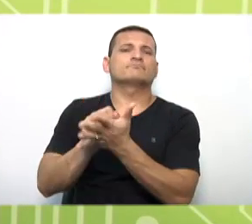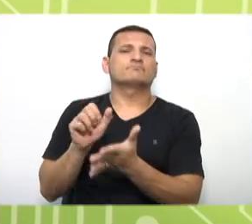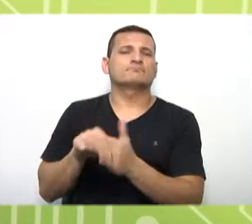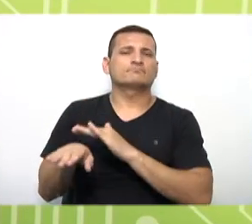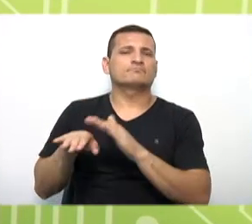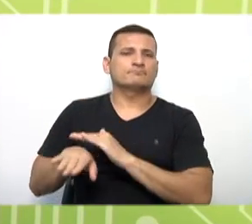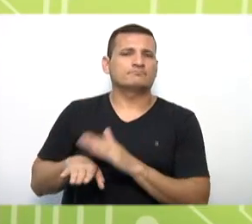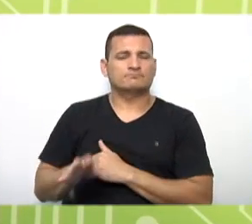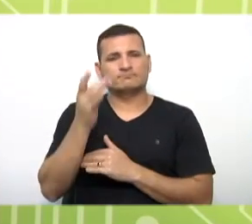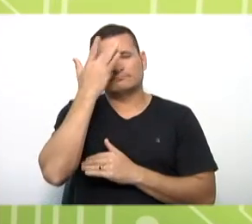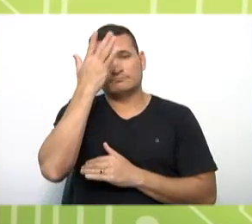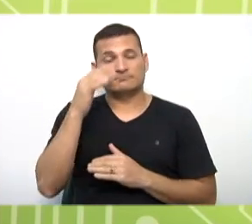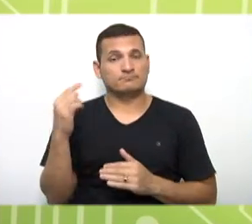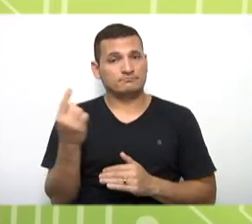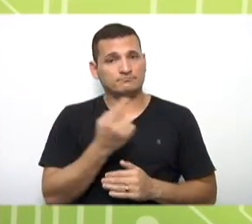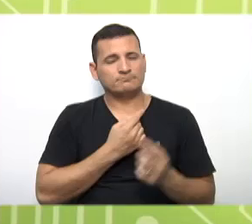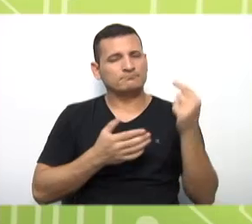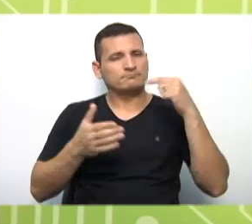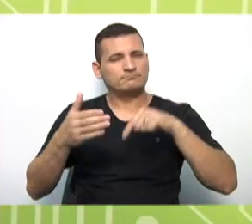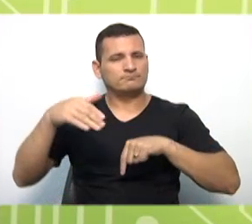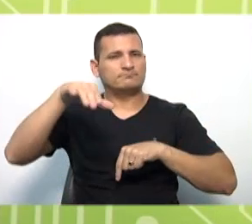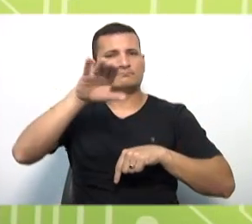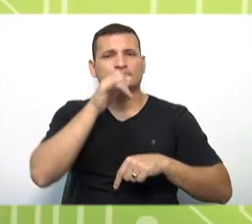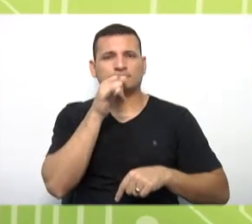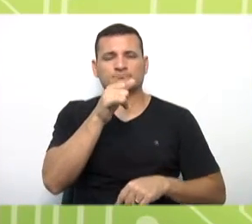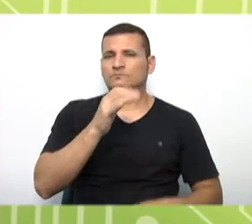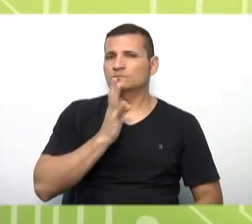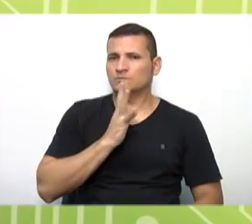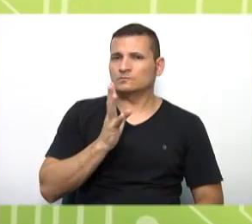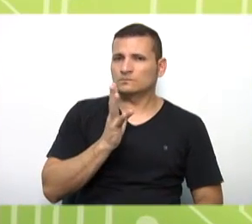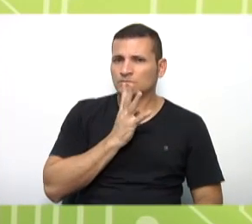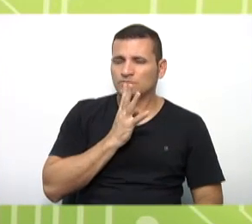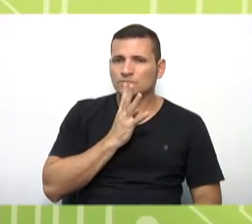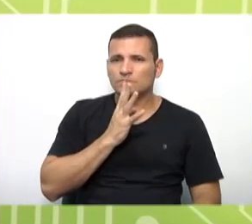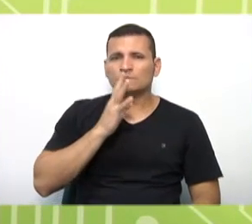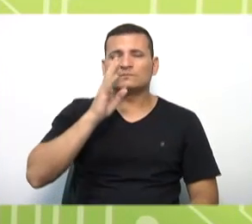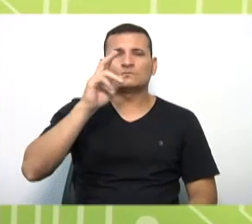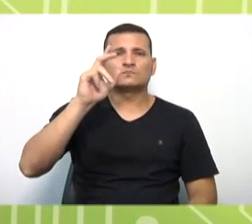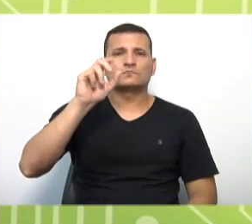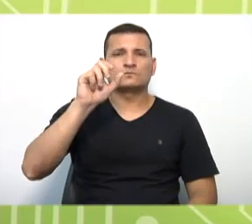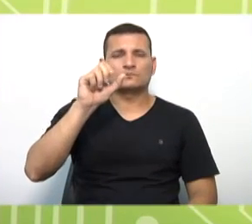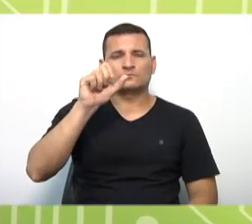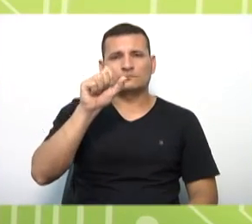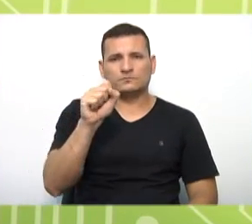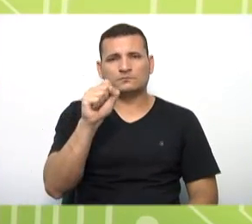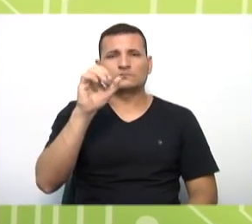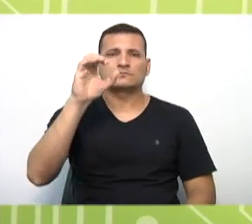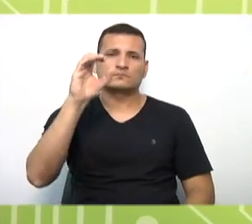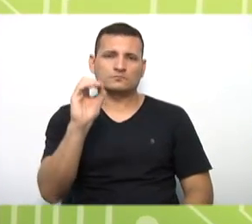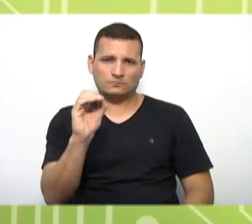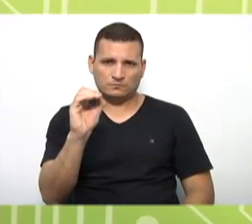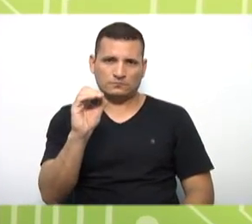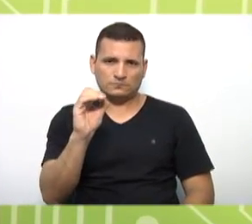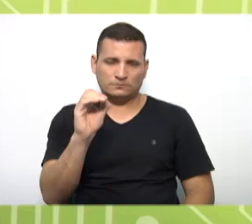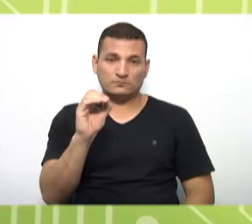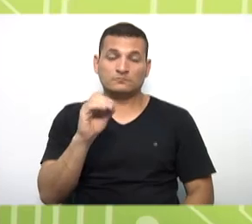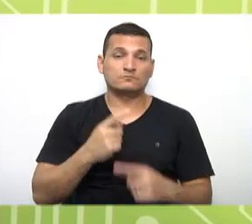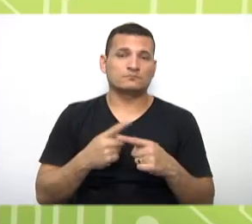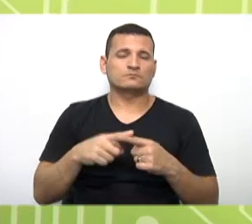isso aí quando a gente for conhecer os sistemas operacionais, que eles vão dar relatórios que às vezes nas empresas que fazem